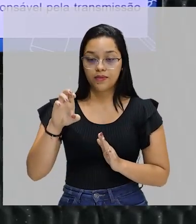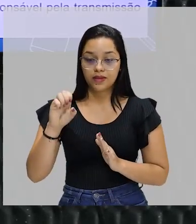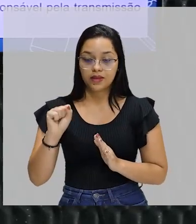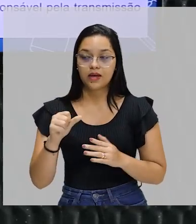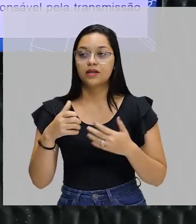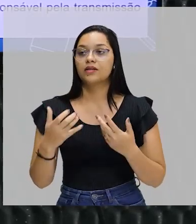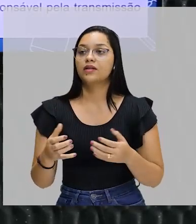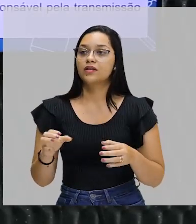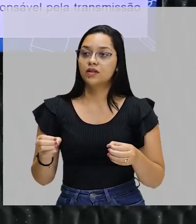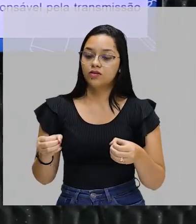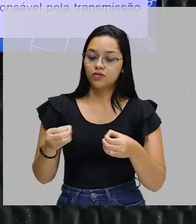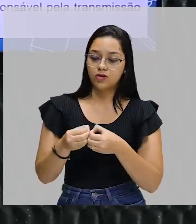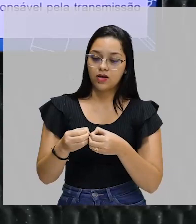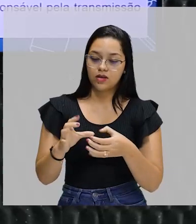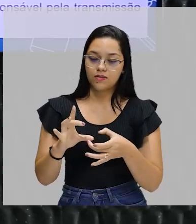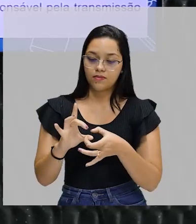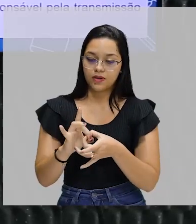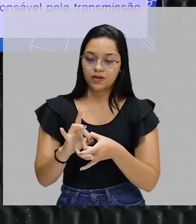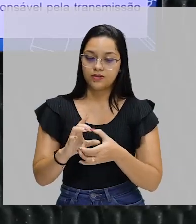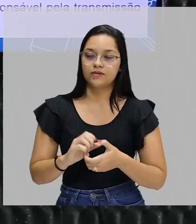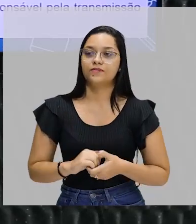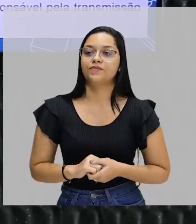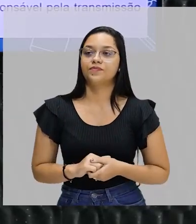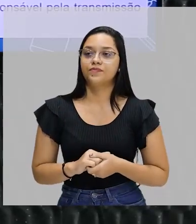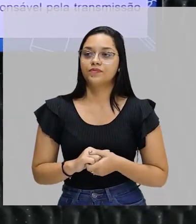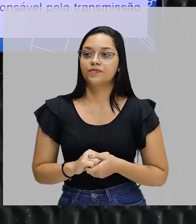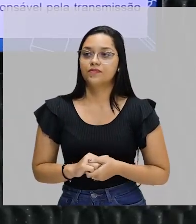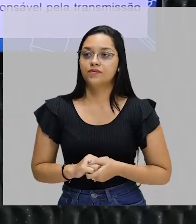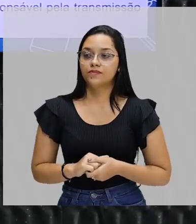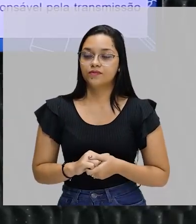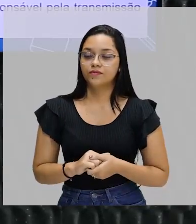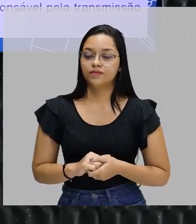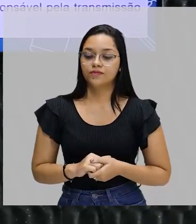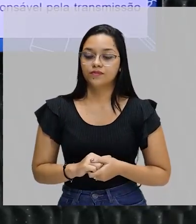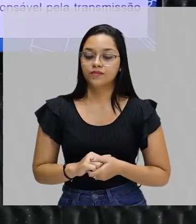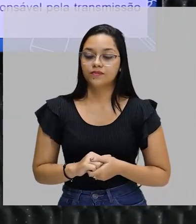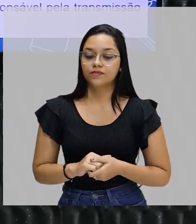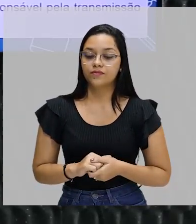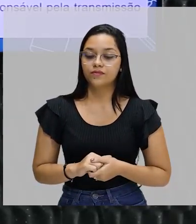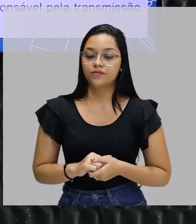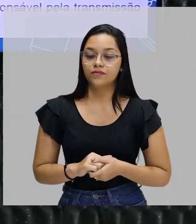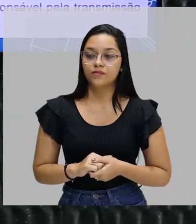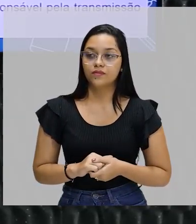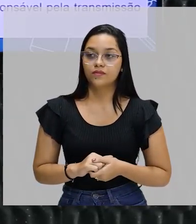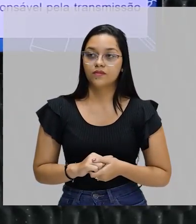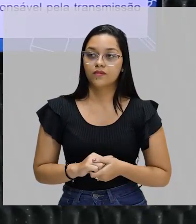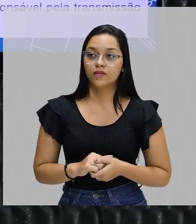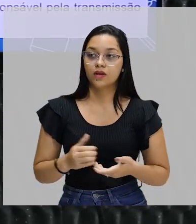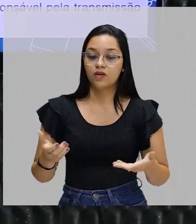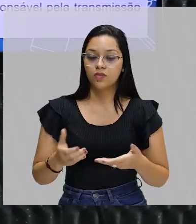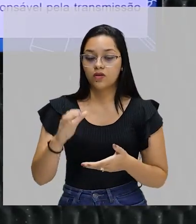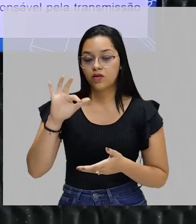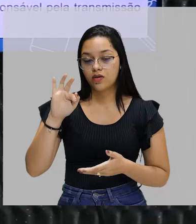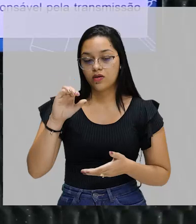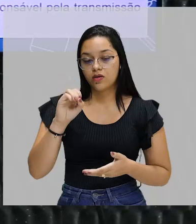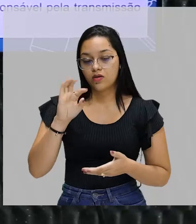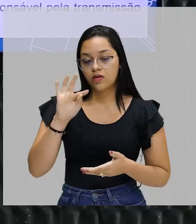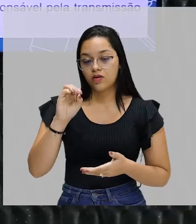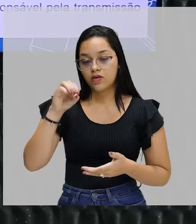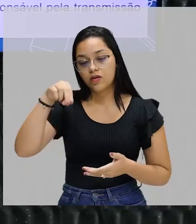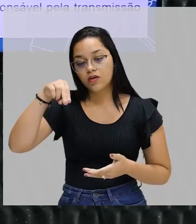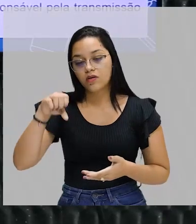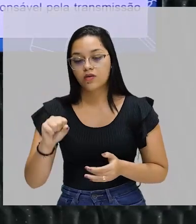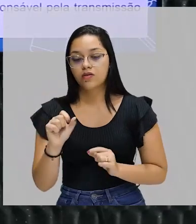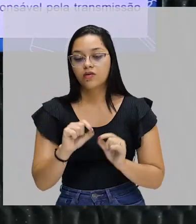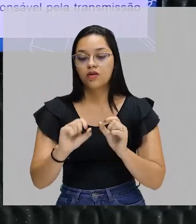ali grudadinhas, presas, tá certo? Fiquem coesas ali dentro desse núcleo atômico. Okay? Os fótons transmitem